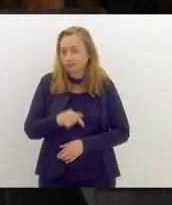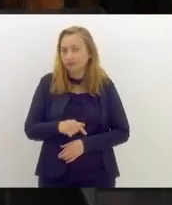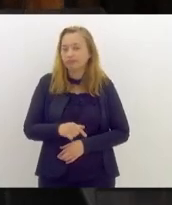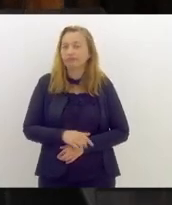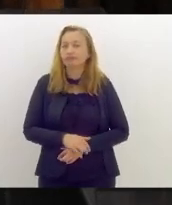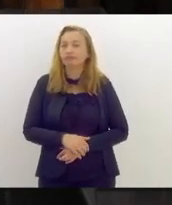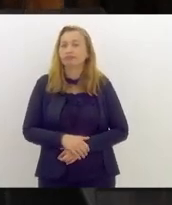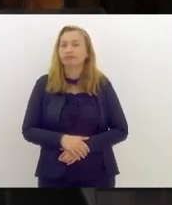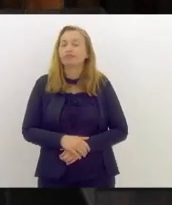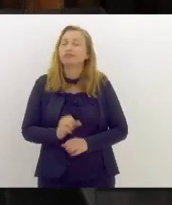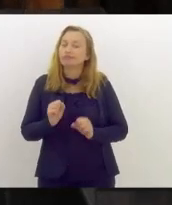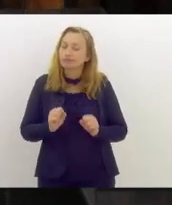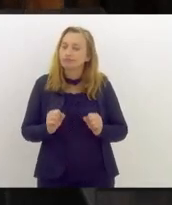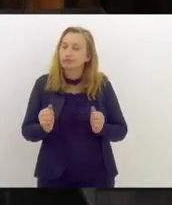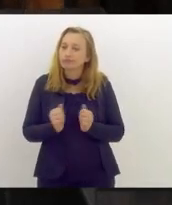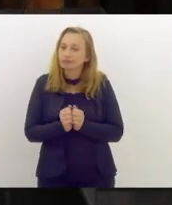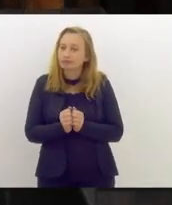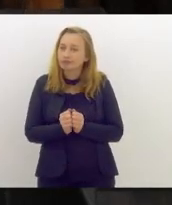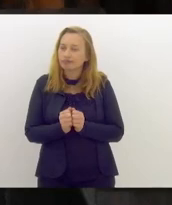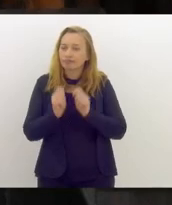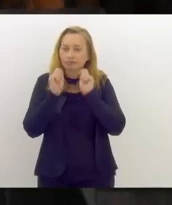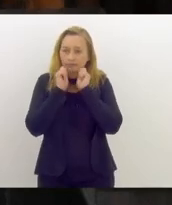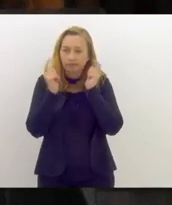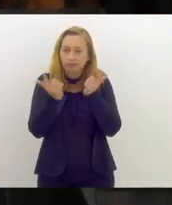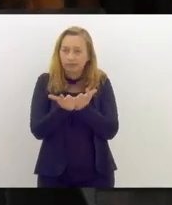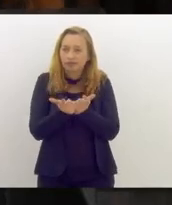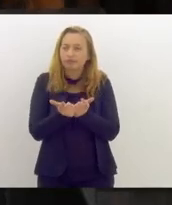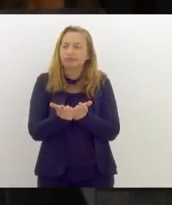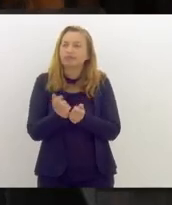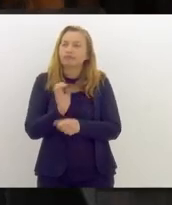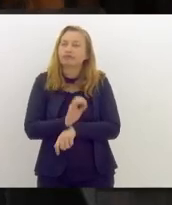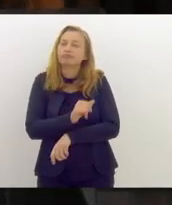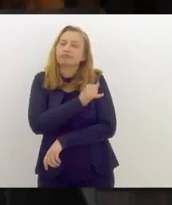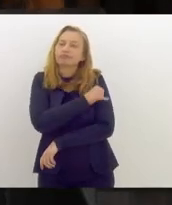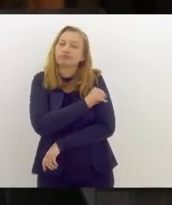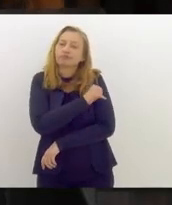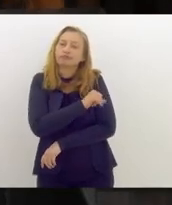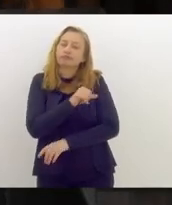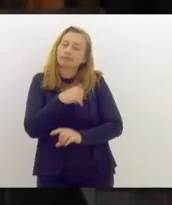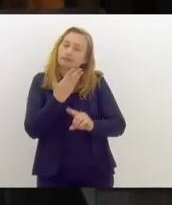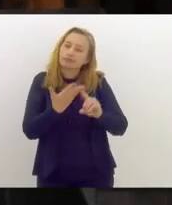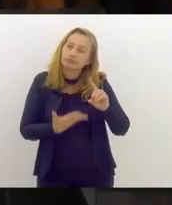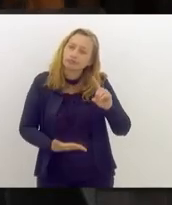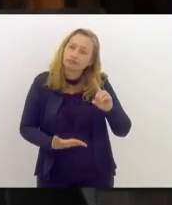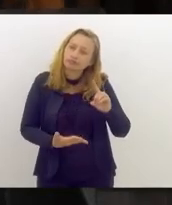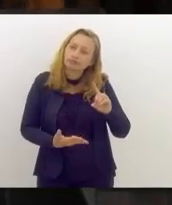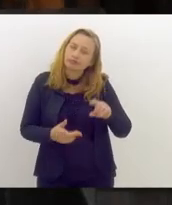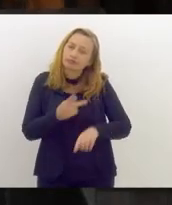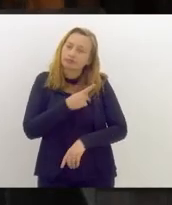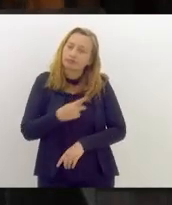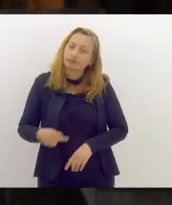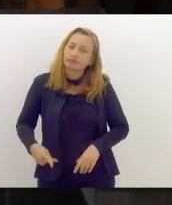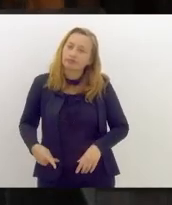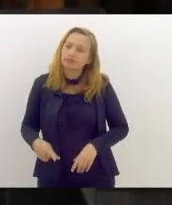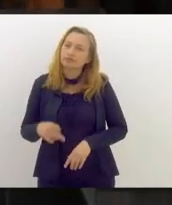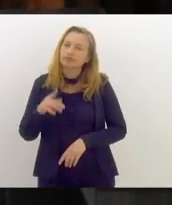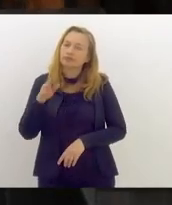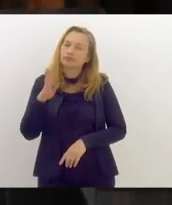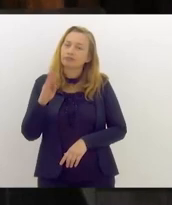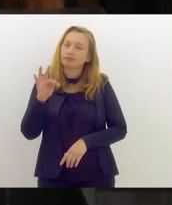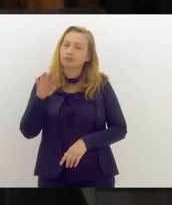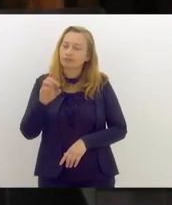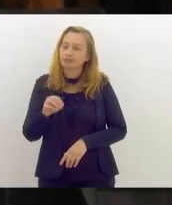e que a gente possa junto com Assembleia Legislativa do Estado do Rio de Janeiro fazer essa homenagem ao presidente Beto Simonetti